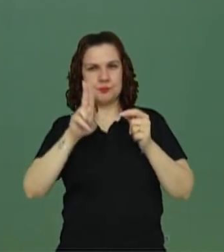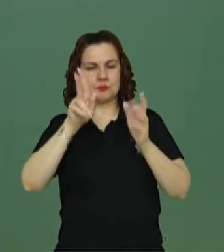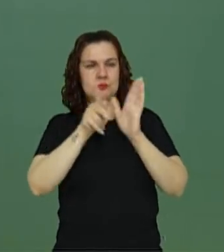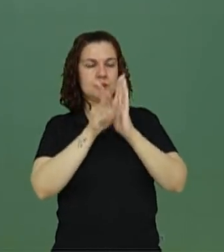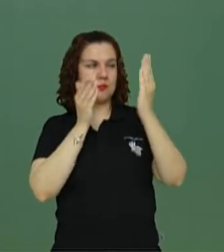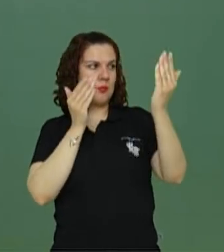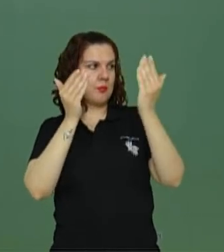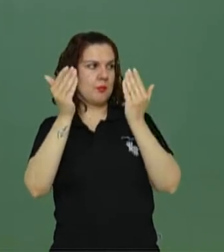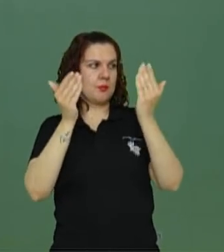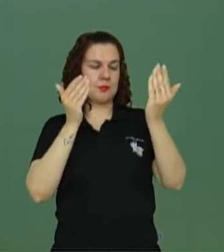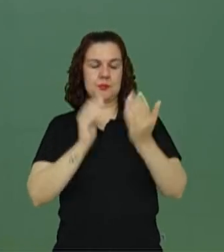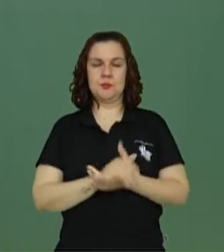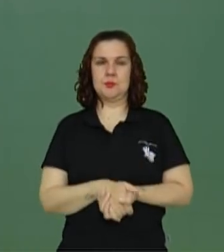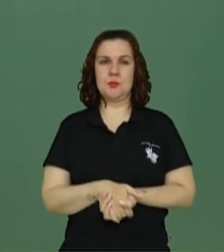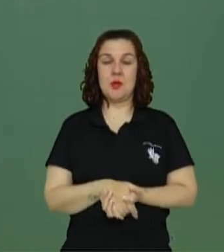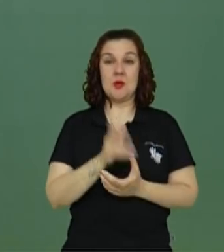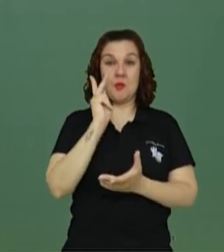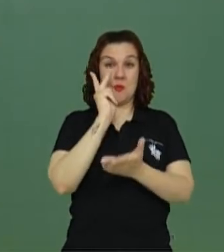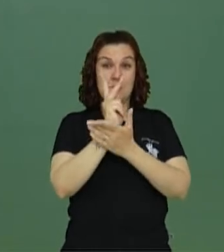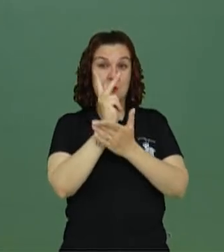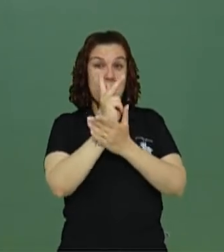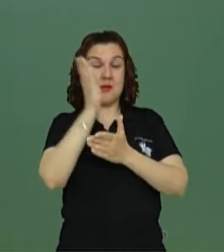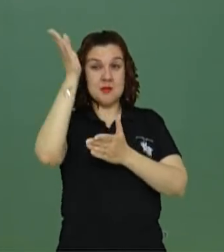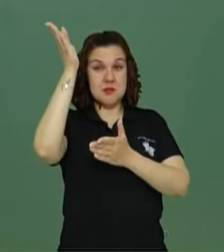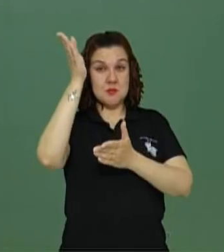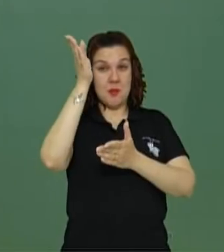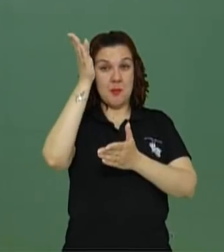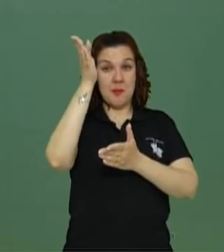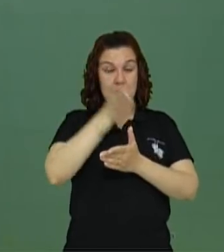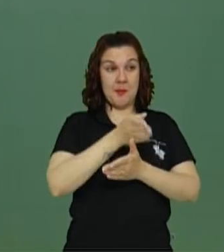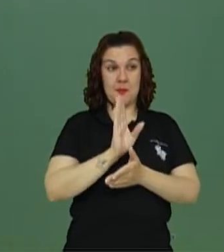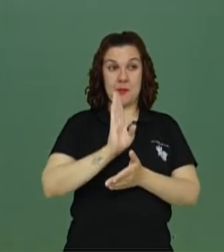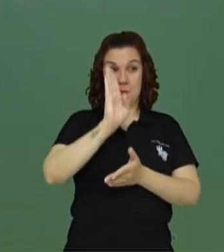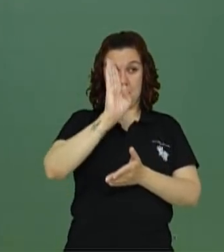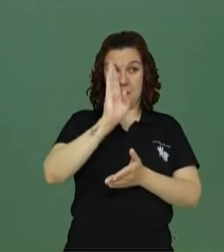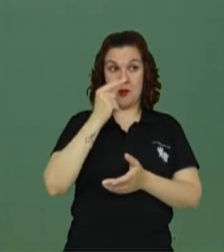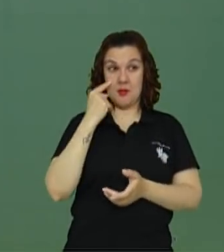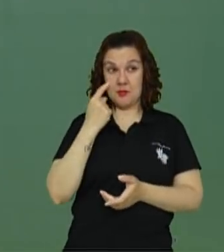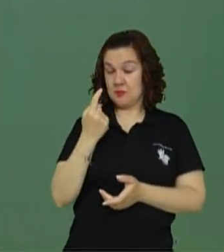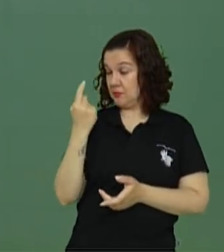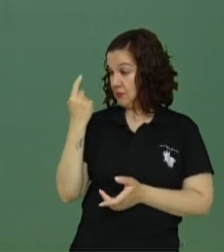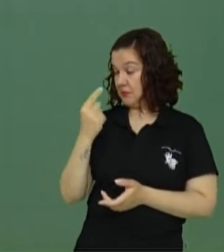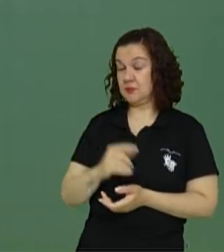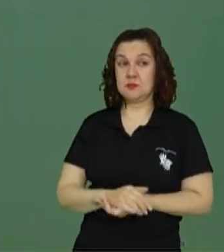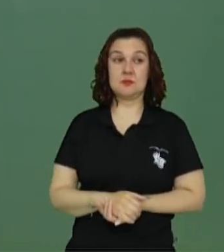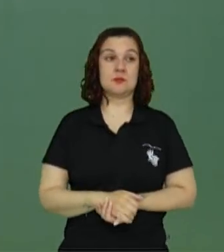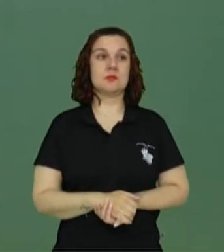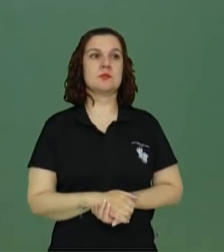proporção. Na mesma reta B aqui, eu tenho x dividido por x mais 3,